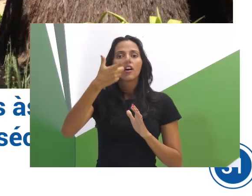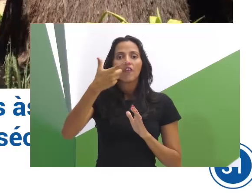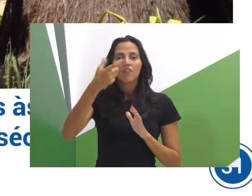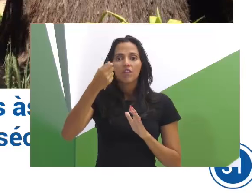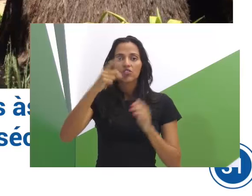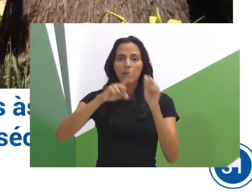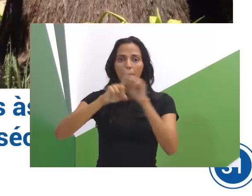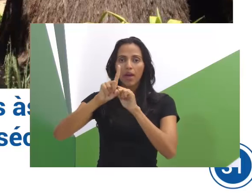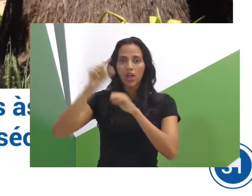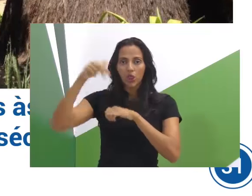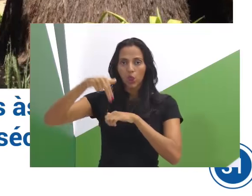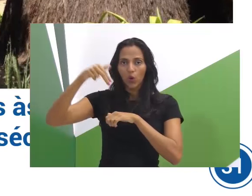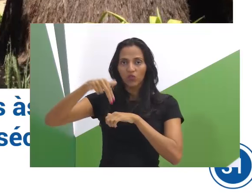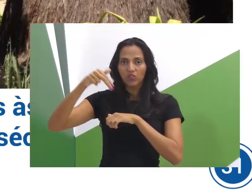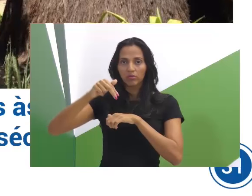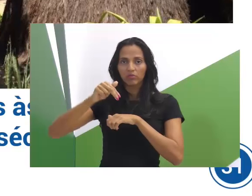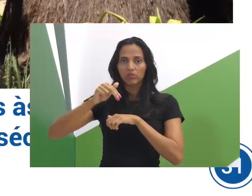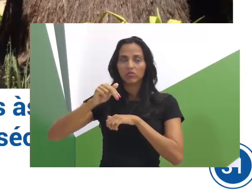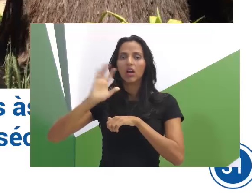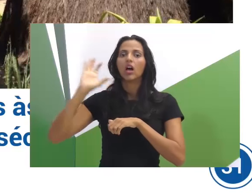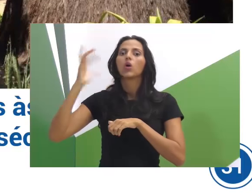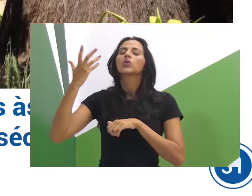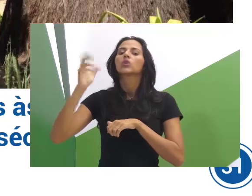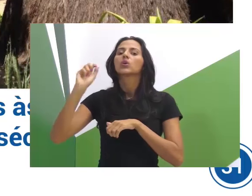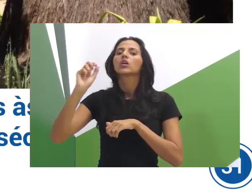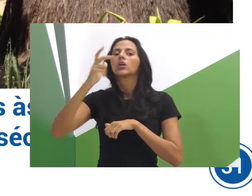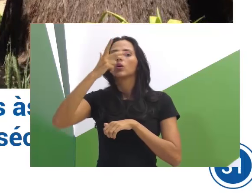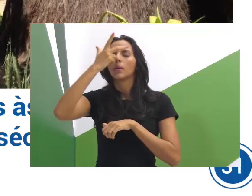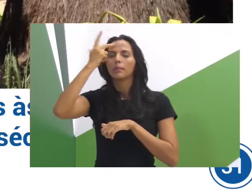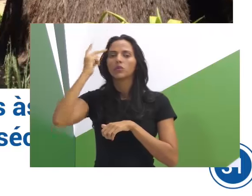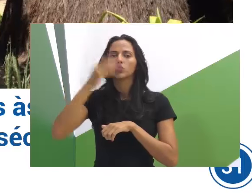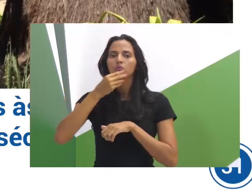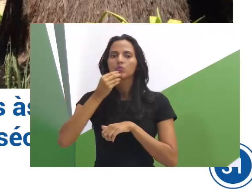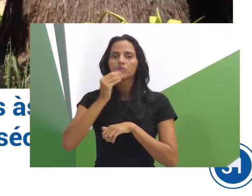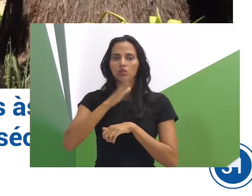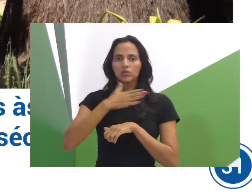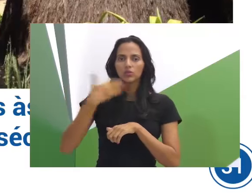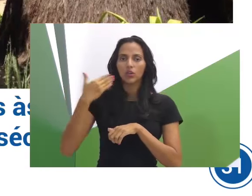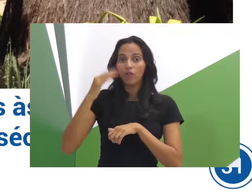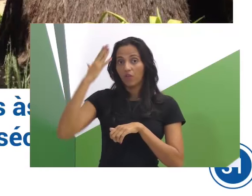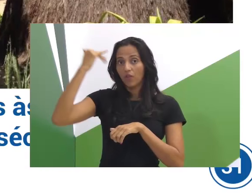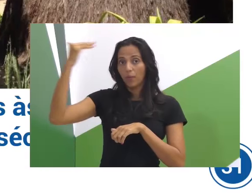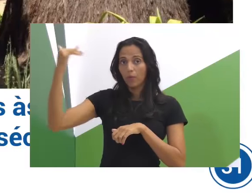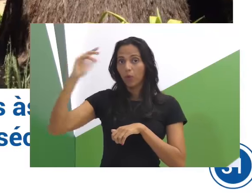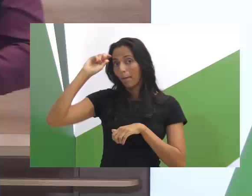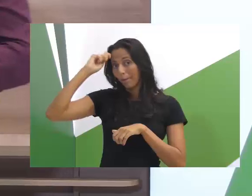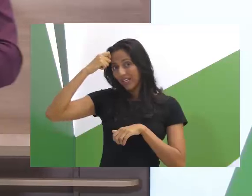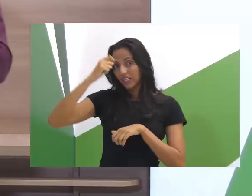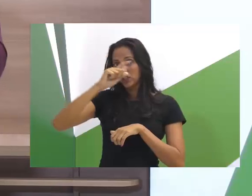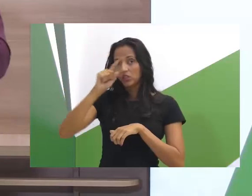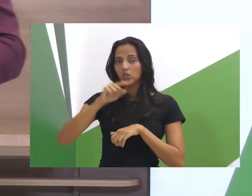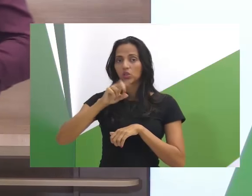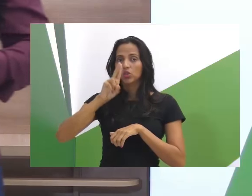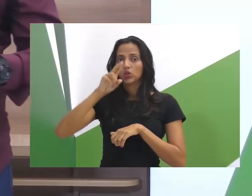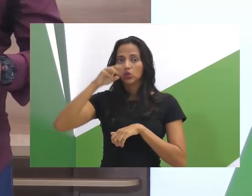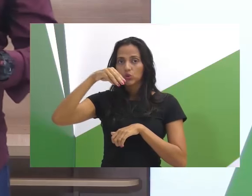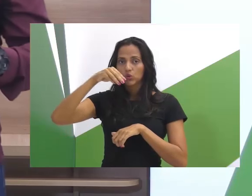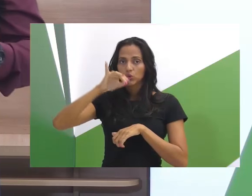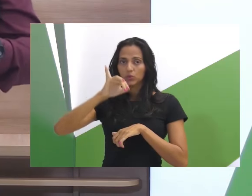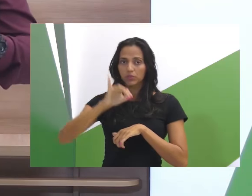zumbi, que foi morto em 20 de novembro de 1695, correto? Então, gente vai